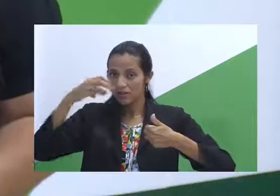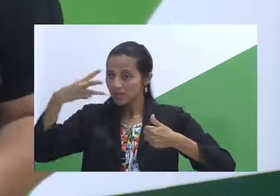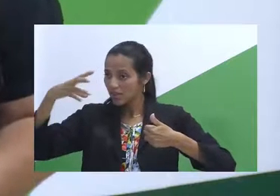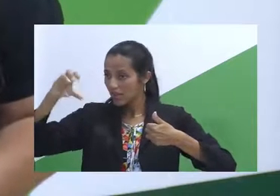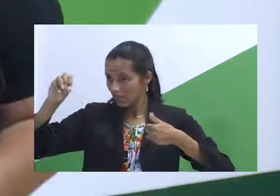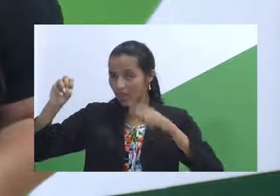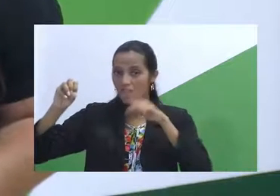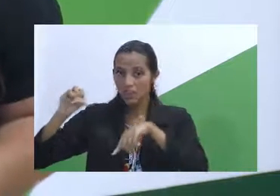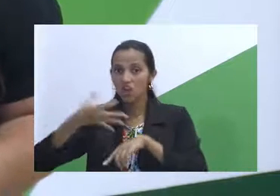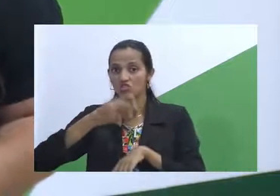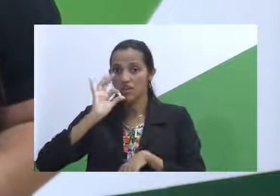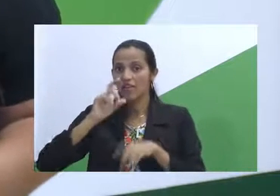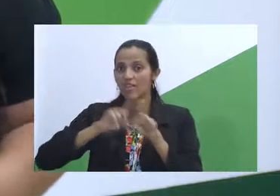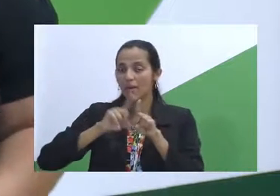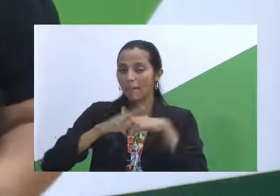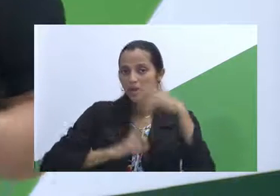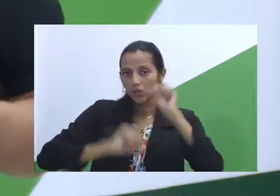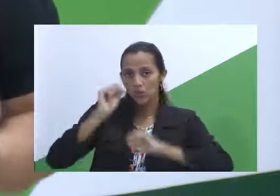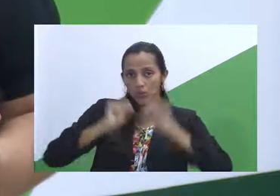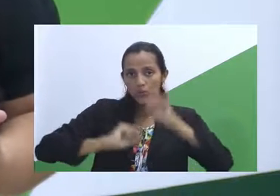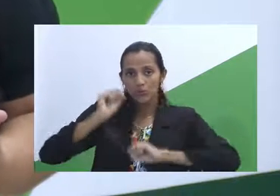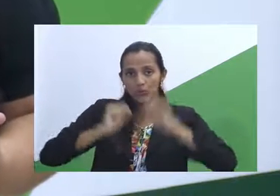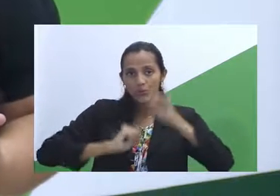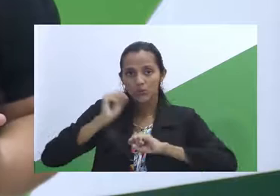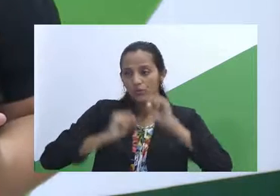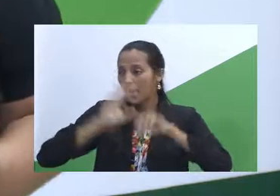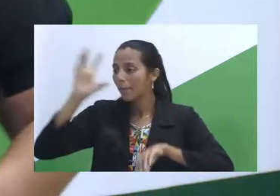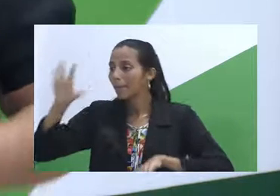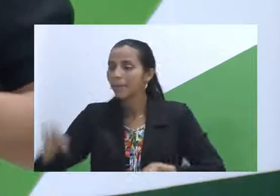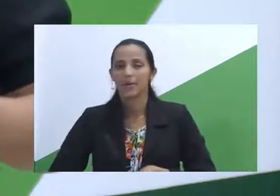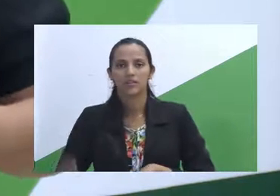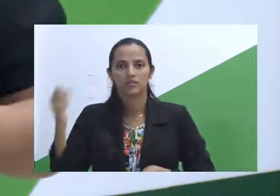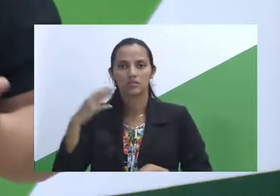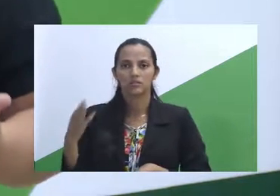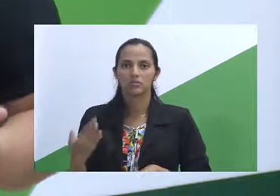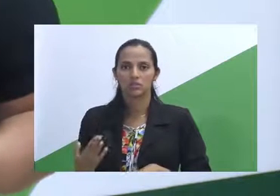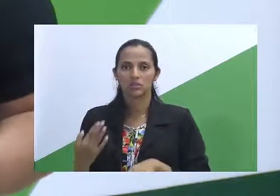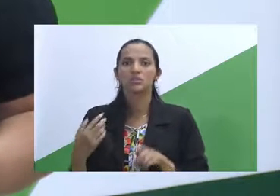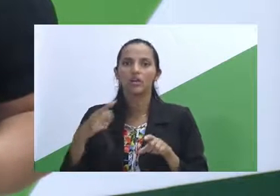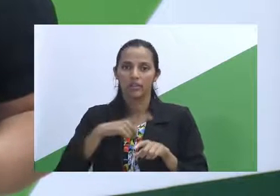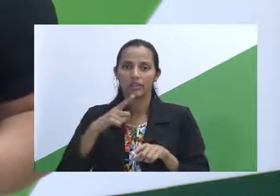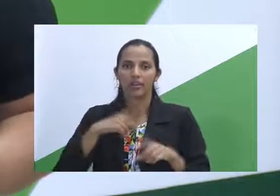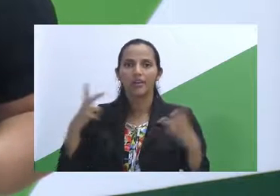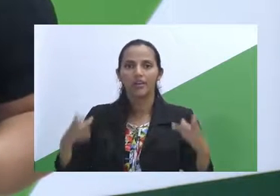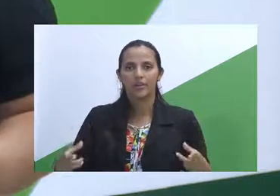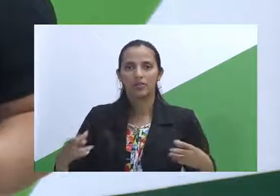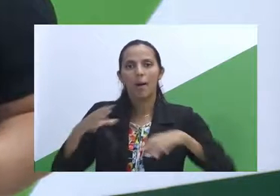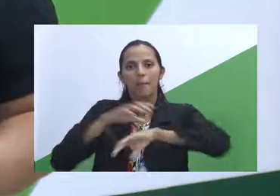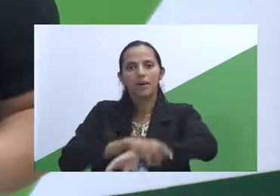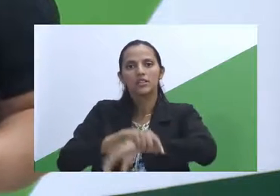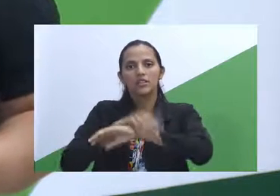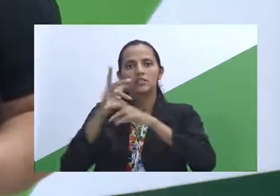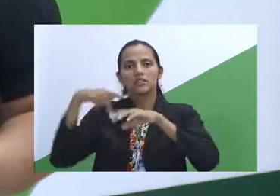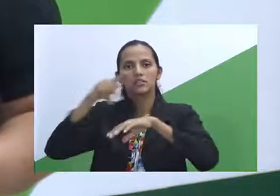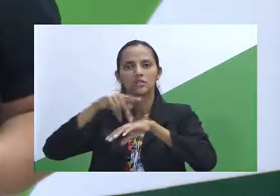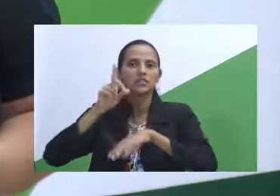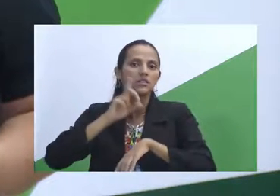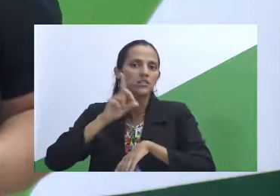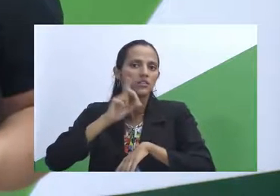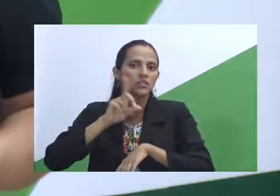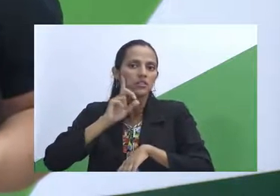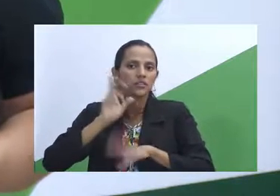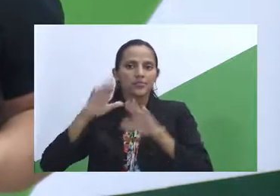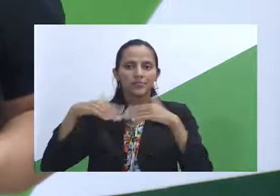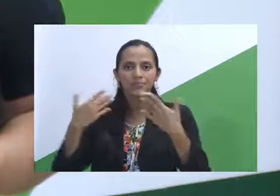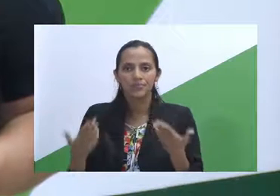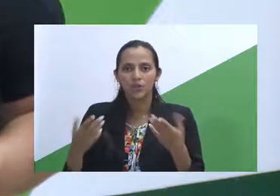faz, então, esse processo de industrialização, realmente, pegar o Brasil, né? Temos aí, inclusive, esse acordo, então, com os Estados Unidos, e ainda tinha mais,